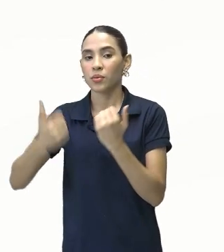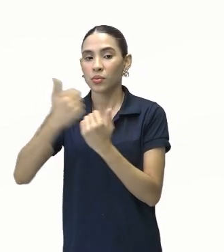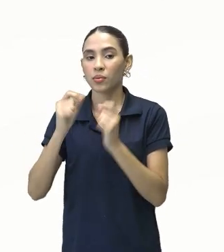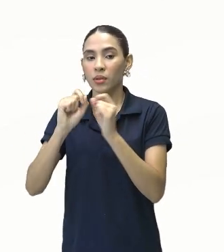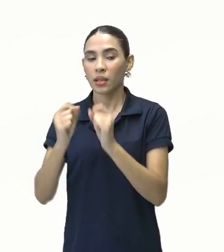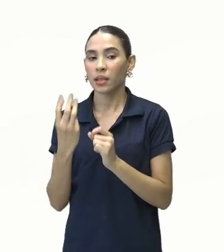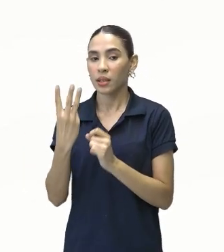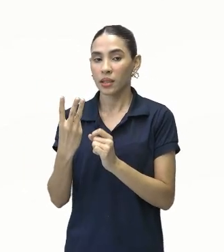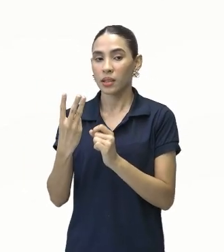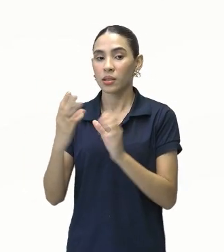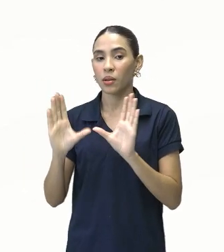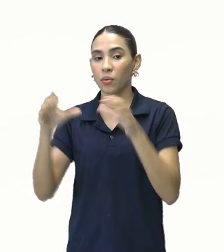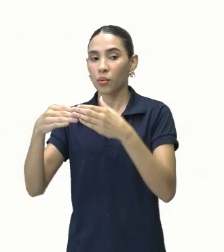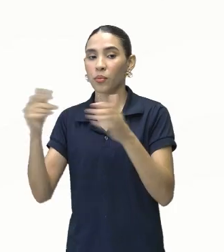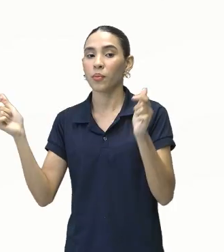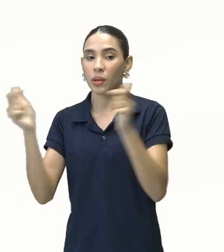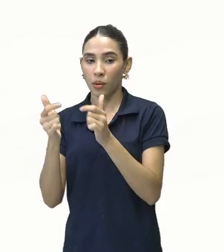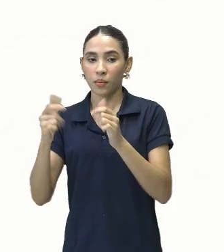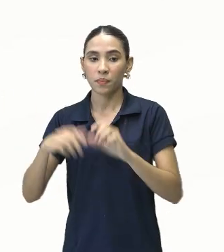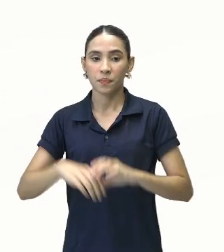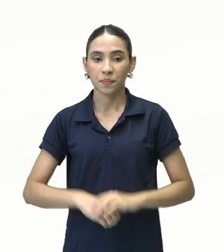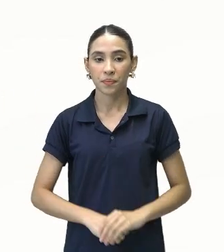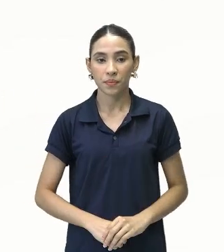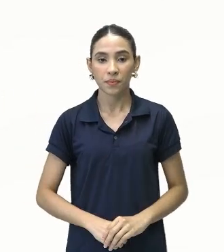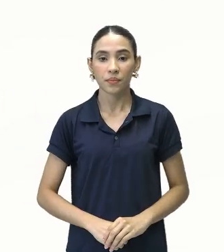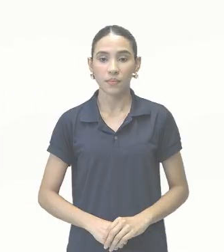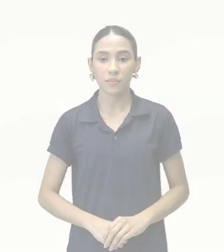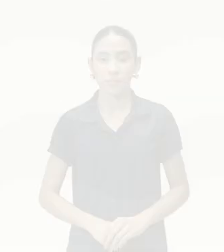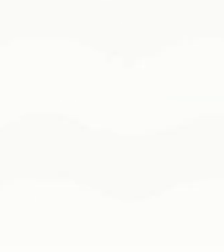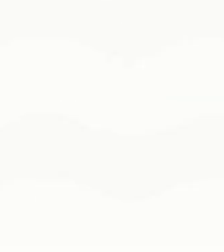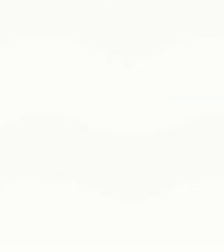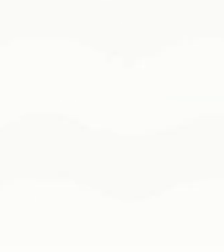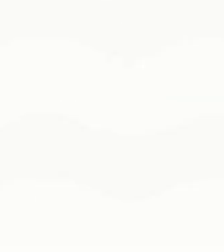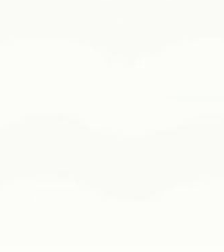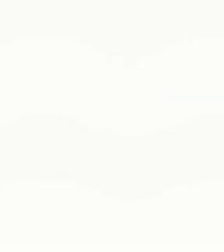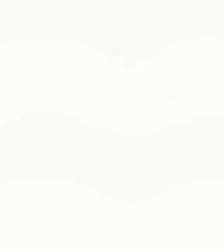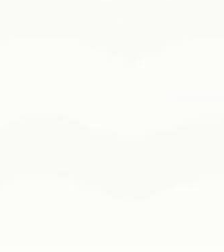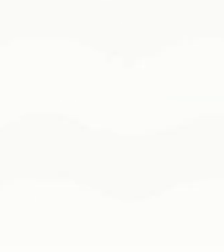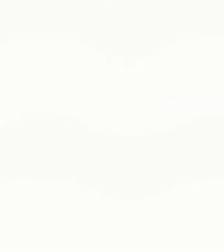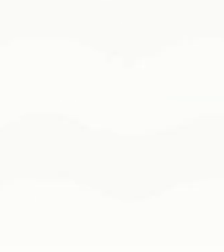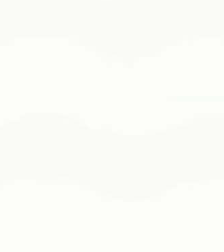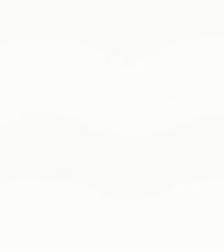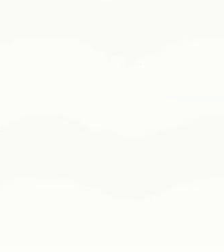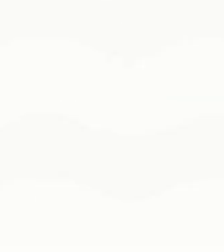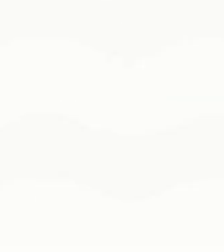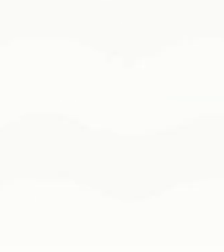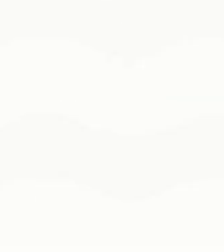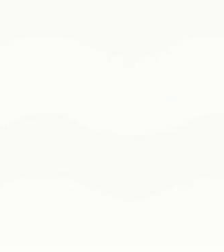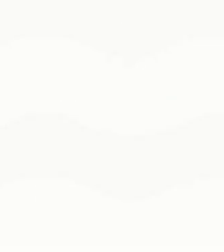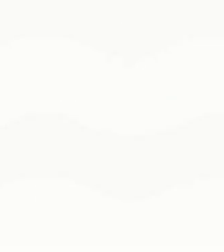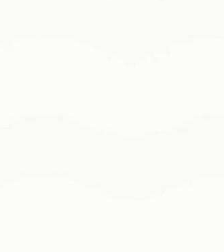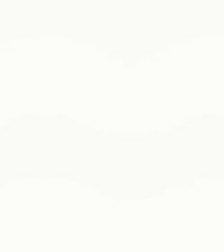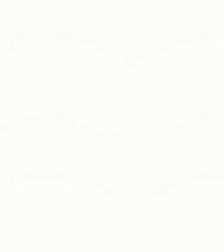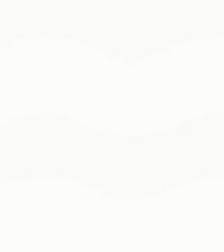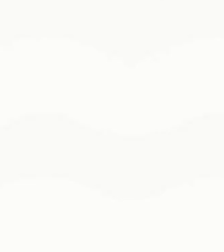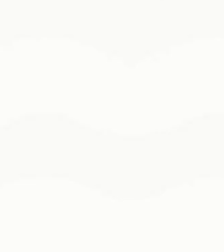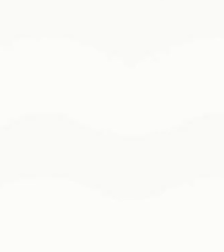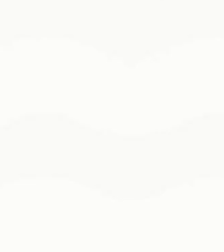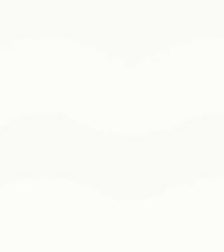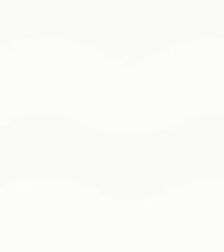pelo 3, que é o nosso grupo menor. Então, vamos selecionar 3 de 15.